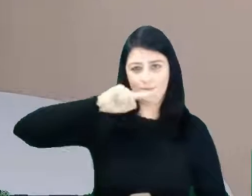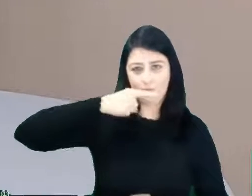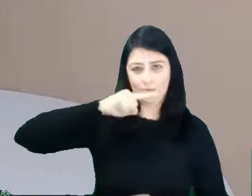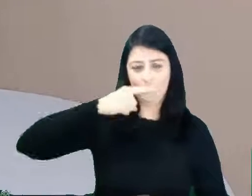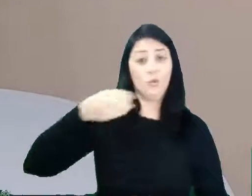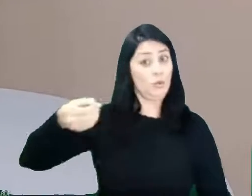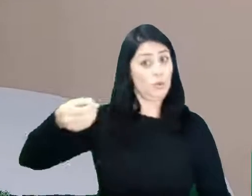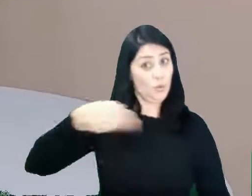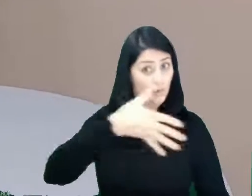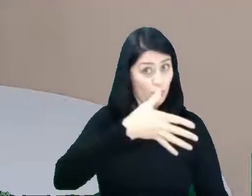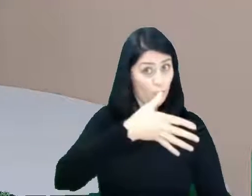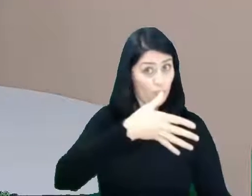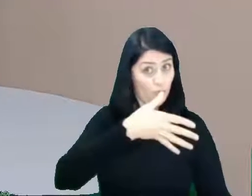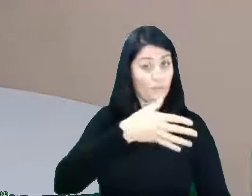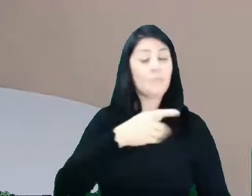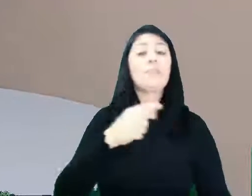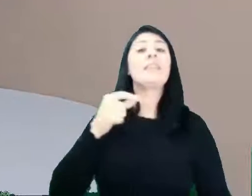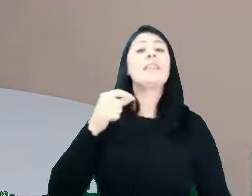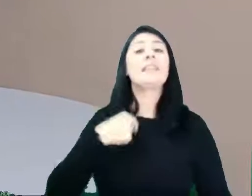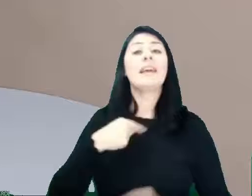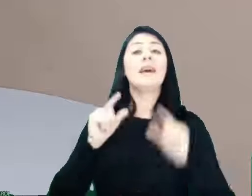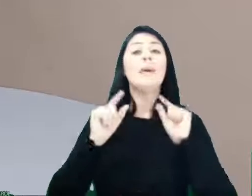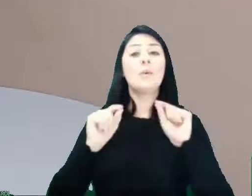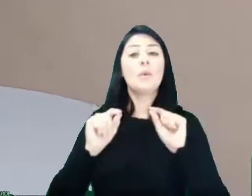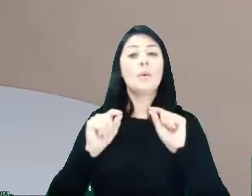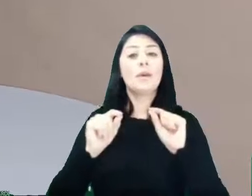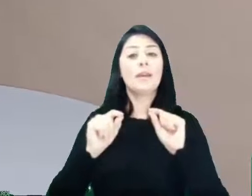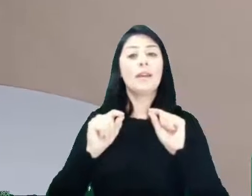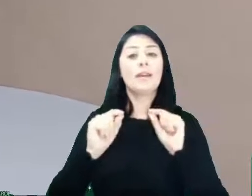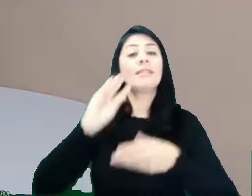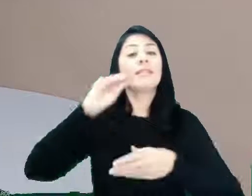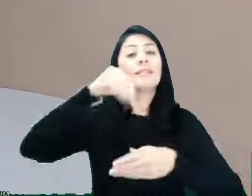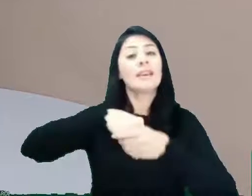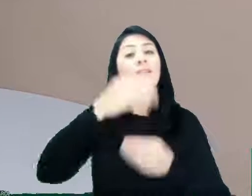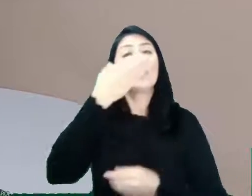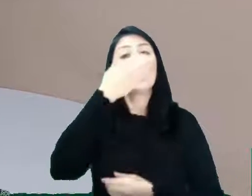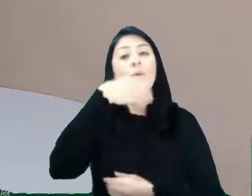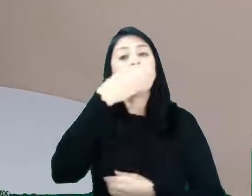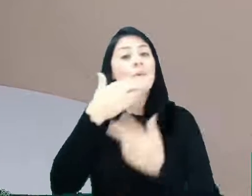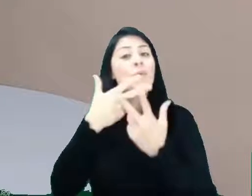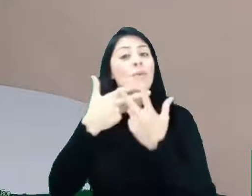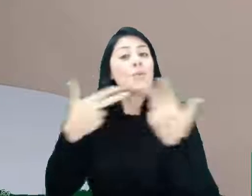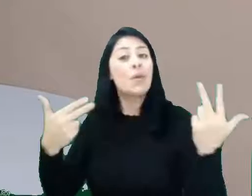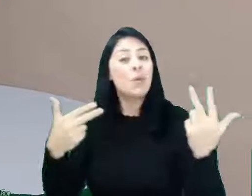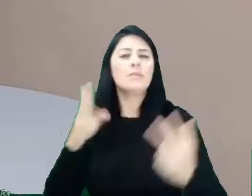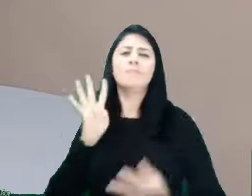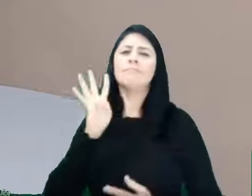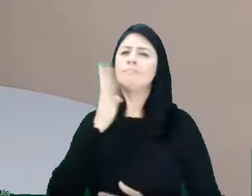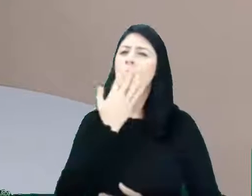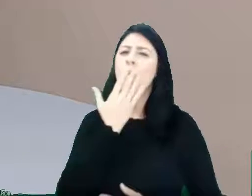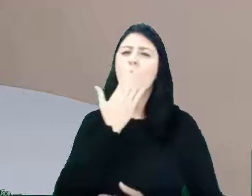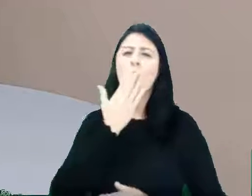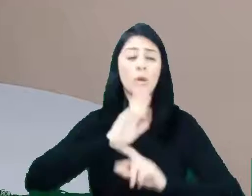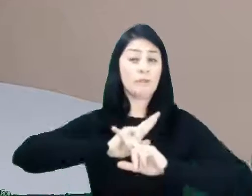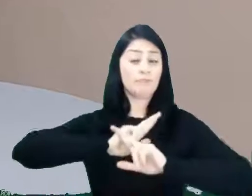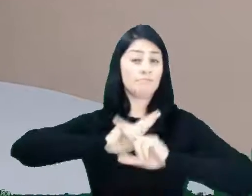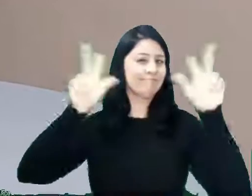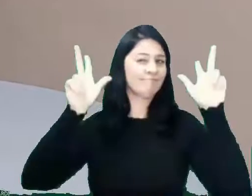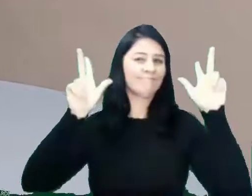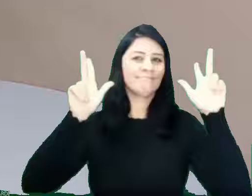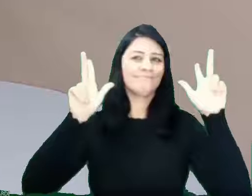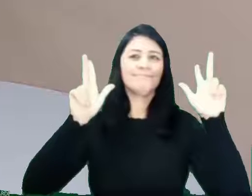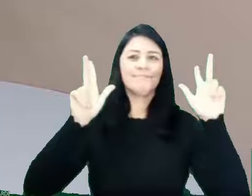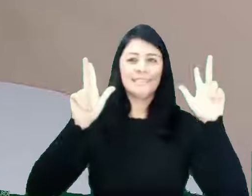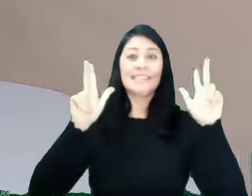palito novo. Aí a gente pode ir colocando as frutas bem